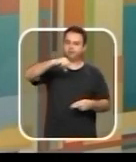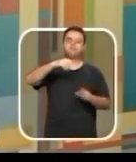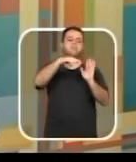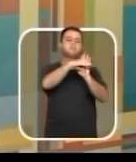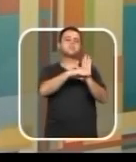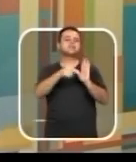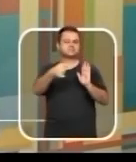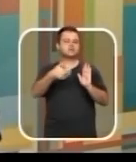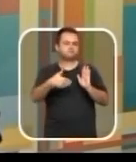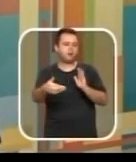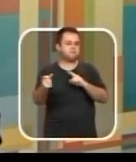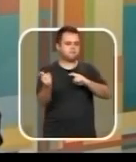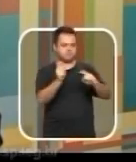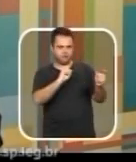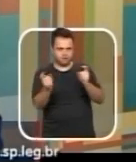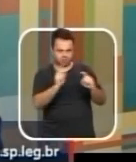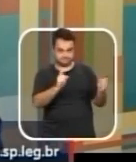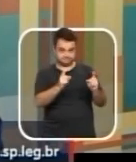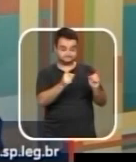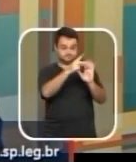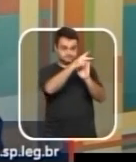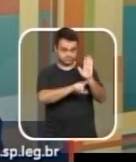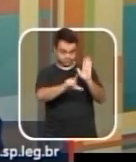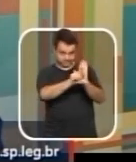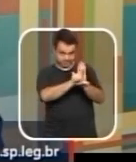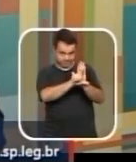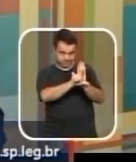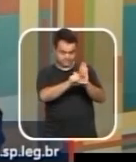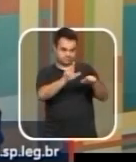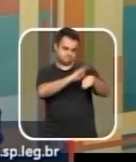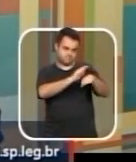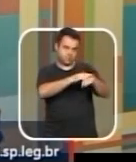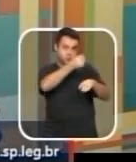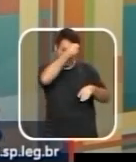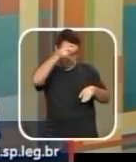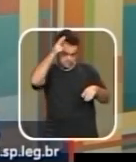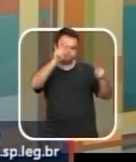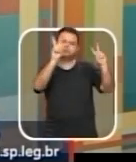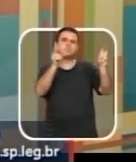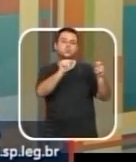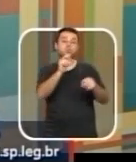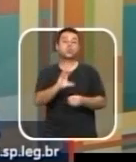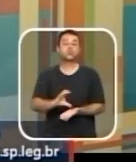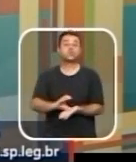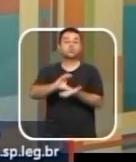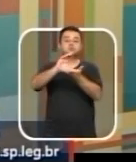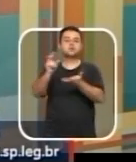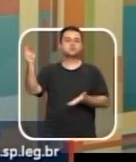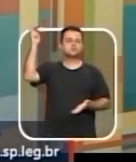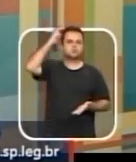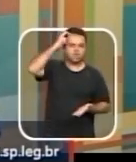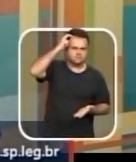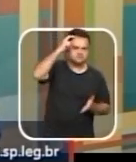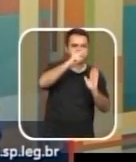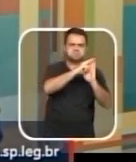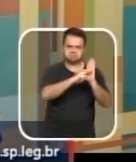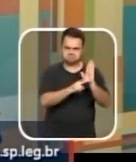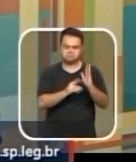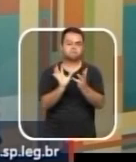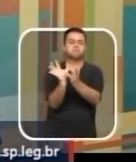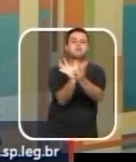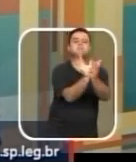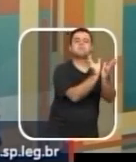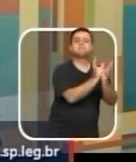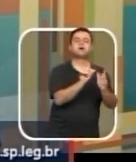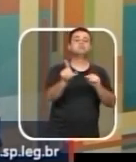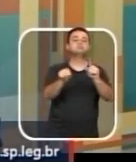7 itens na pauta. Entre eles, o projeto de lei do prefeito, que altera o Conselho Municipal de Políticas Culturais da cidade,